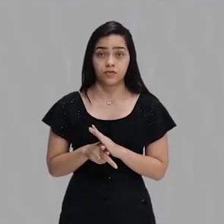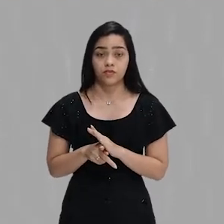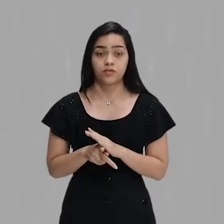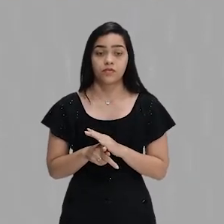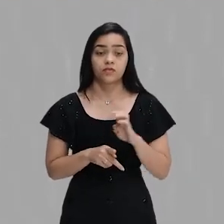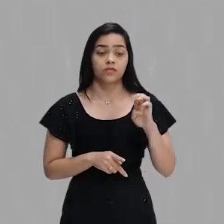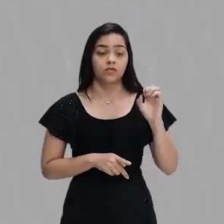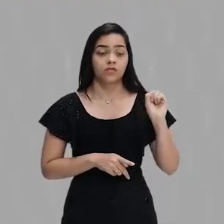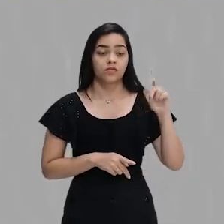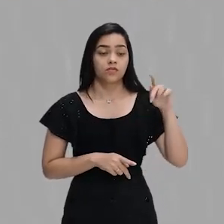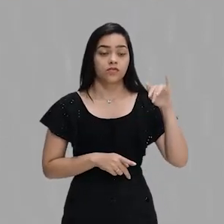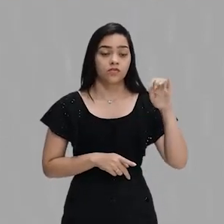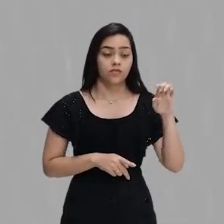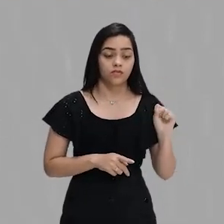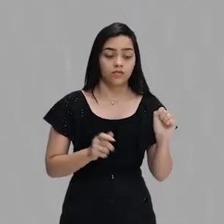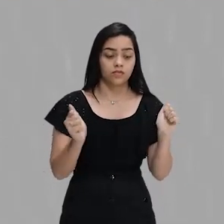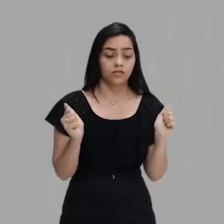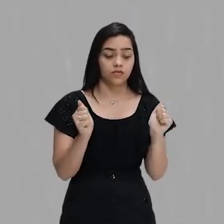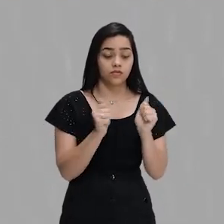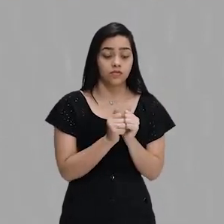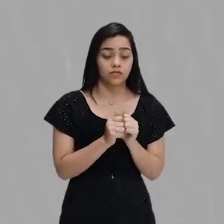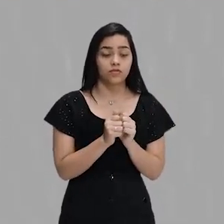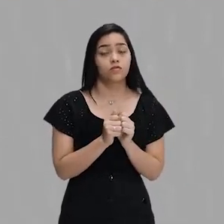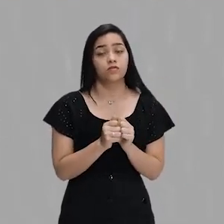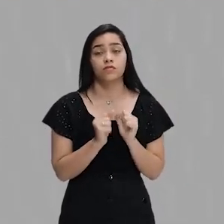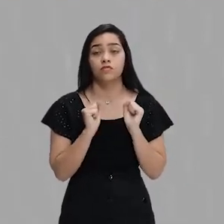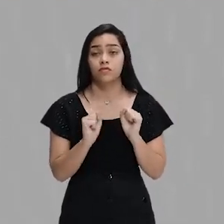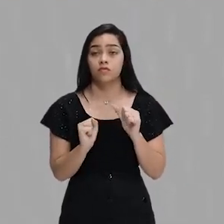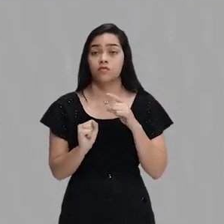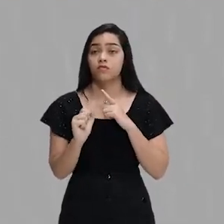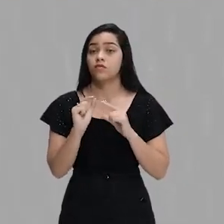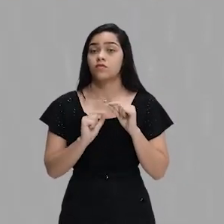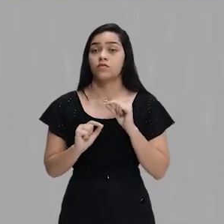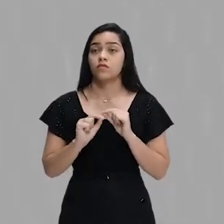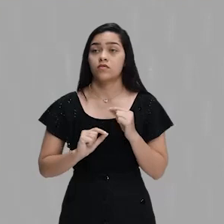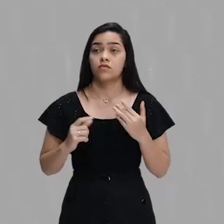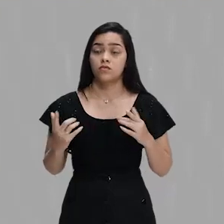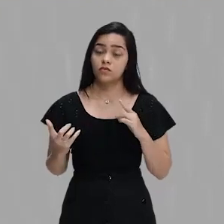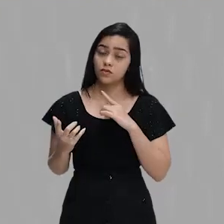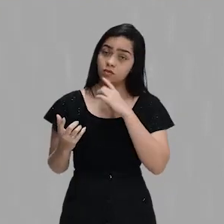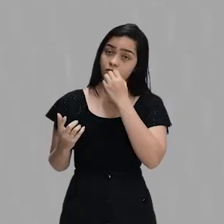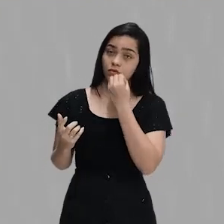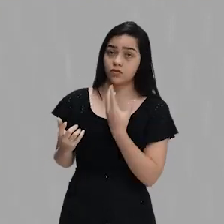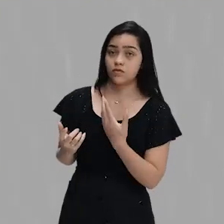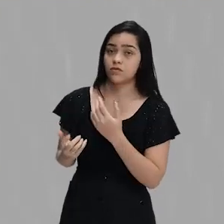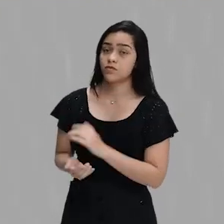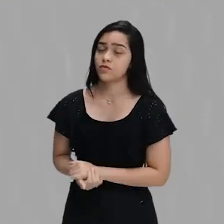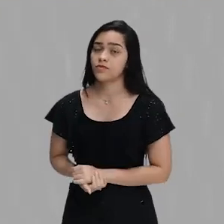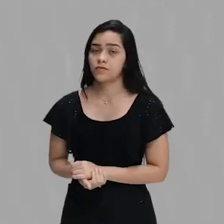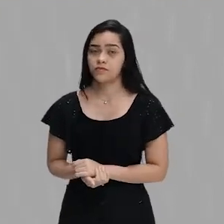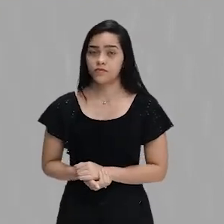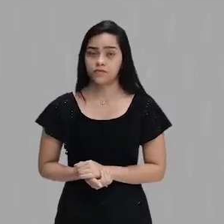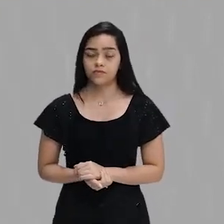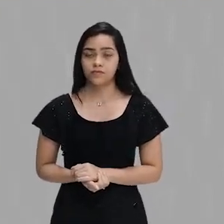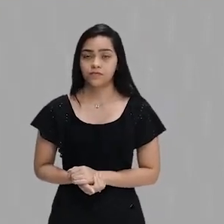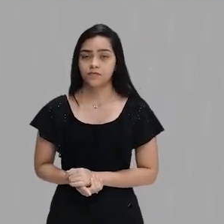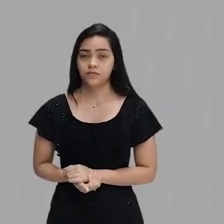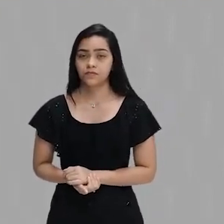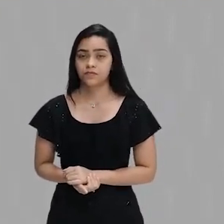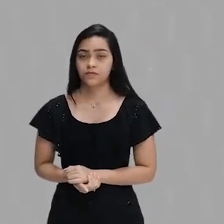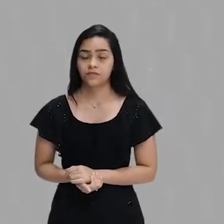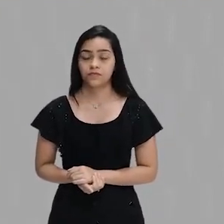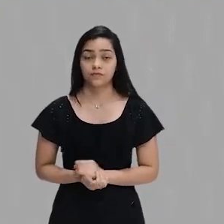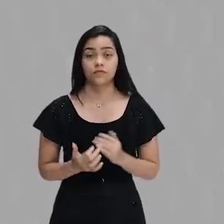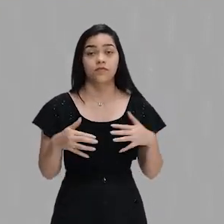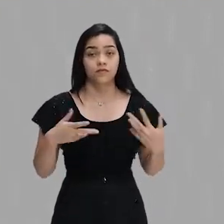espécies diferentes que vivem junto para conseguir algum tipo de benefício com esse tipo de relacionamento,